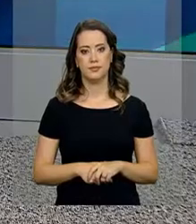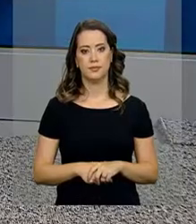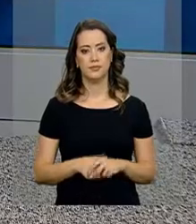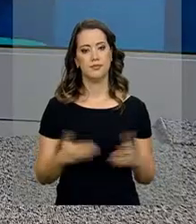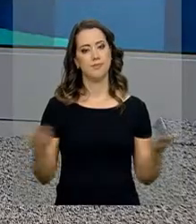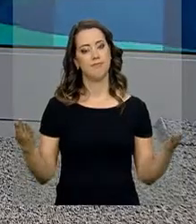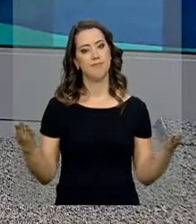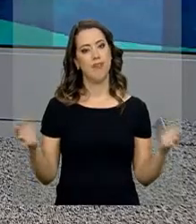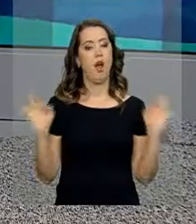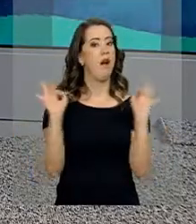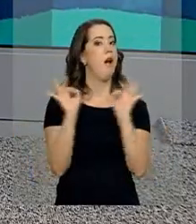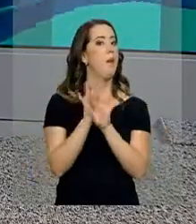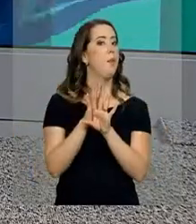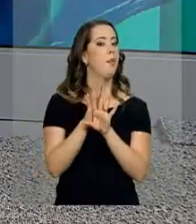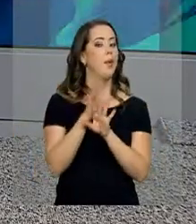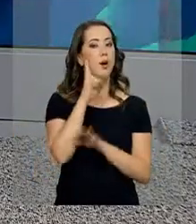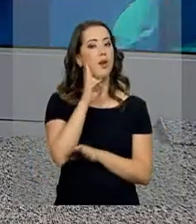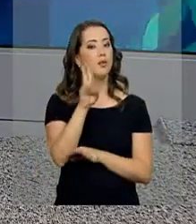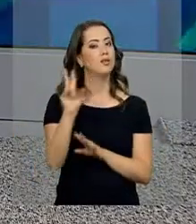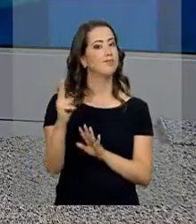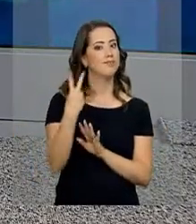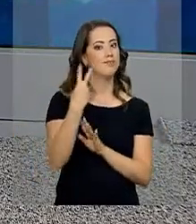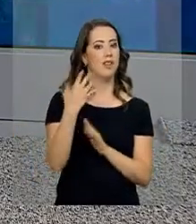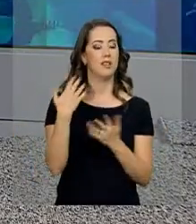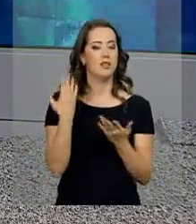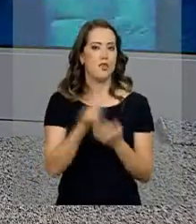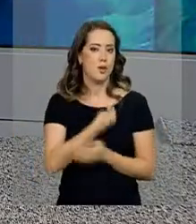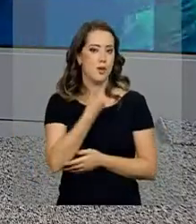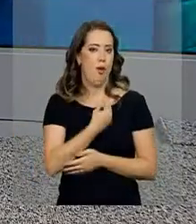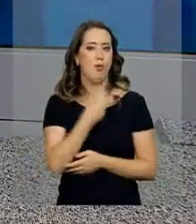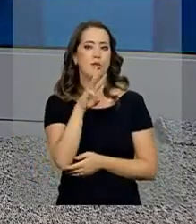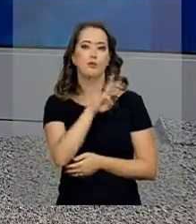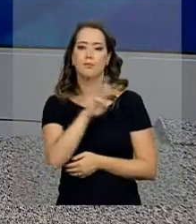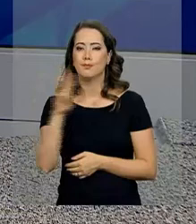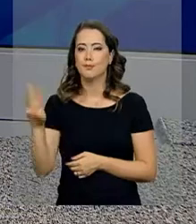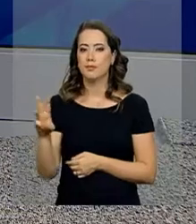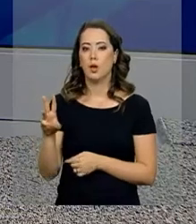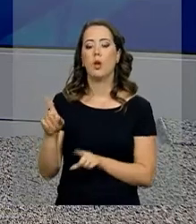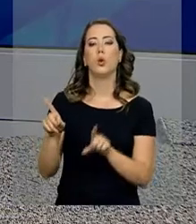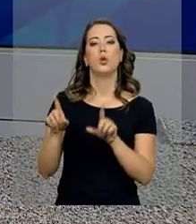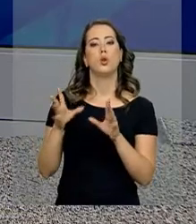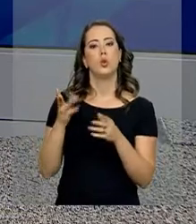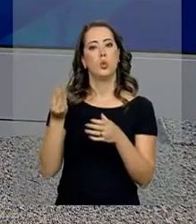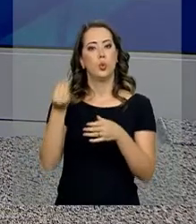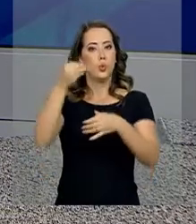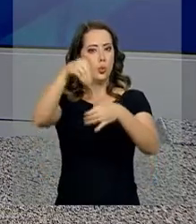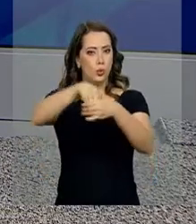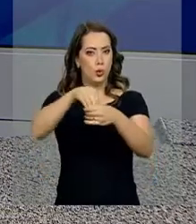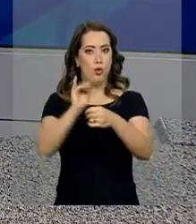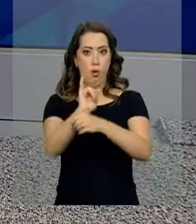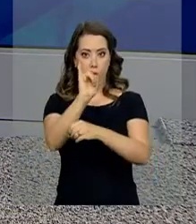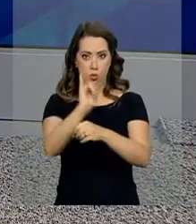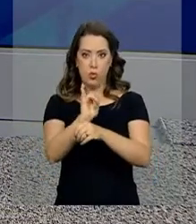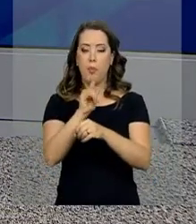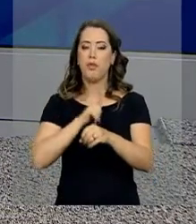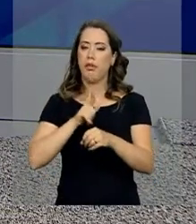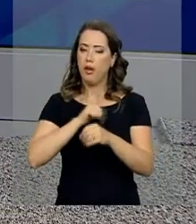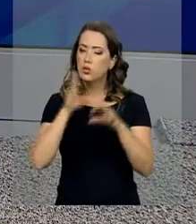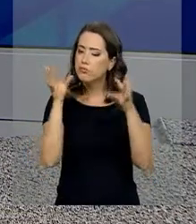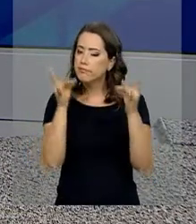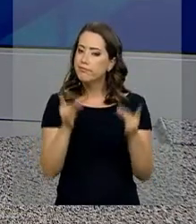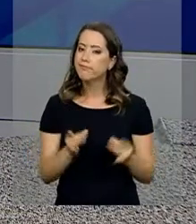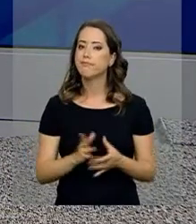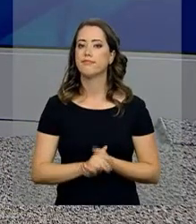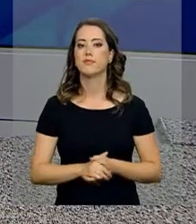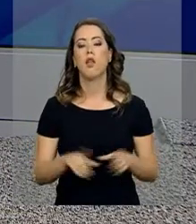Nós ficamos por aqui. Você acompanha a nossa programação ao vivo pelo site da NBR. E todas as reportagens estão em nosso canal no